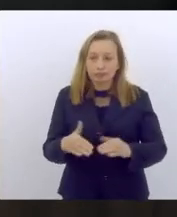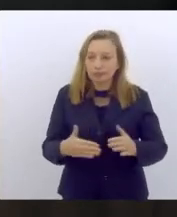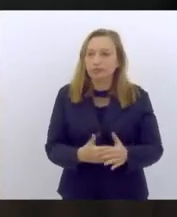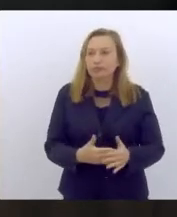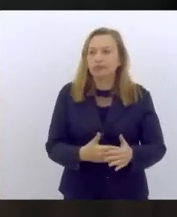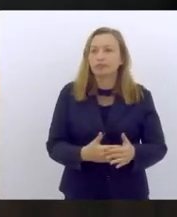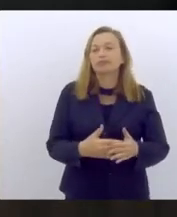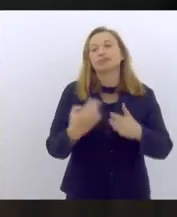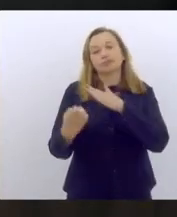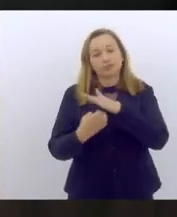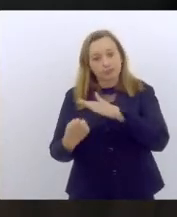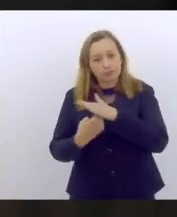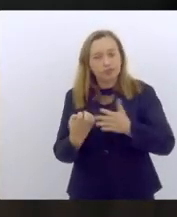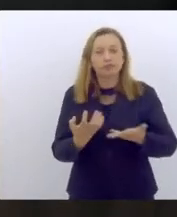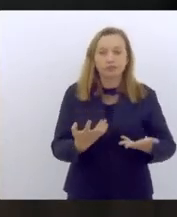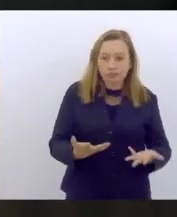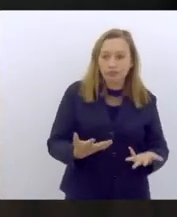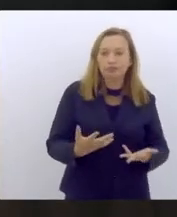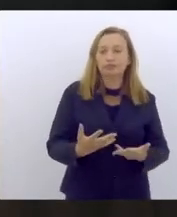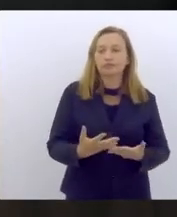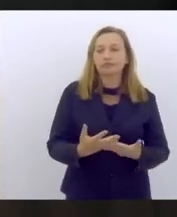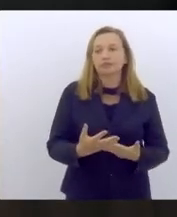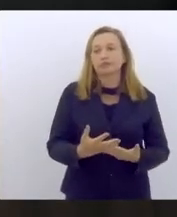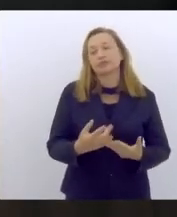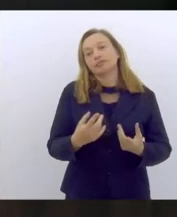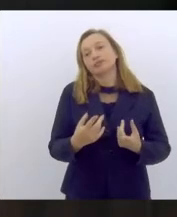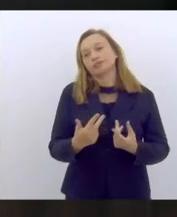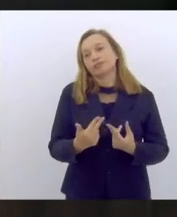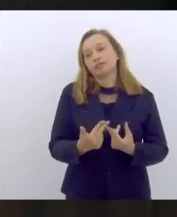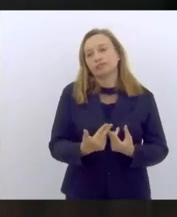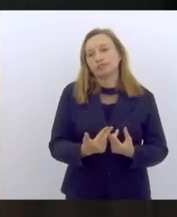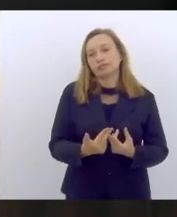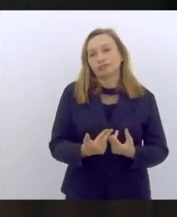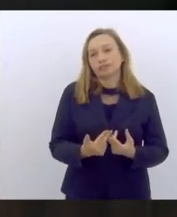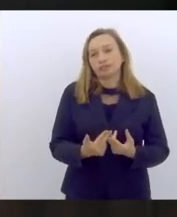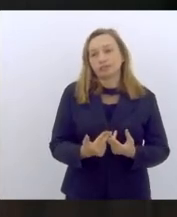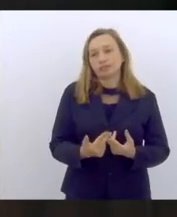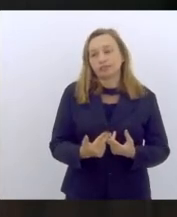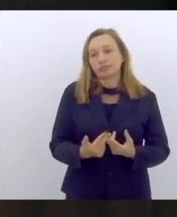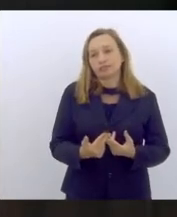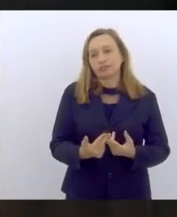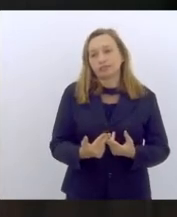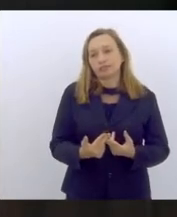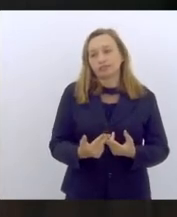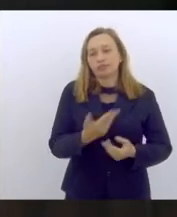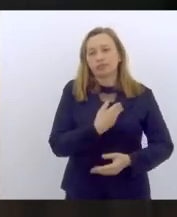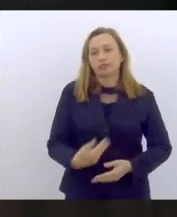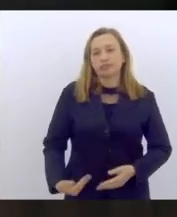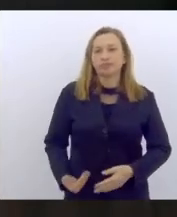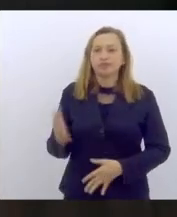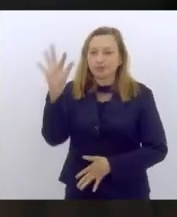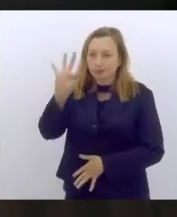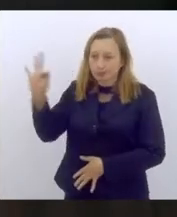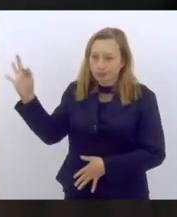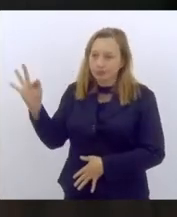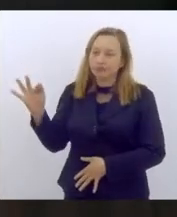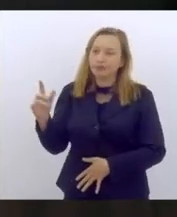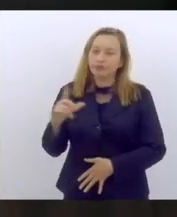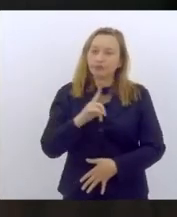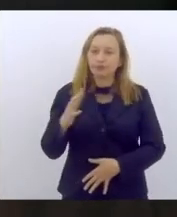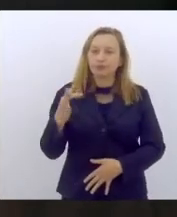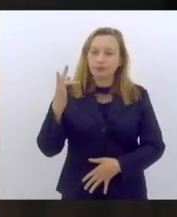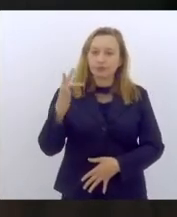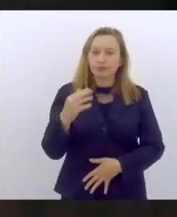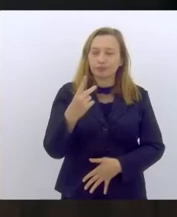da empresa que tem a concessão por conta de que o governo federal tem a previsão de